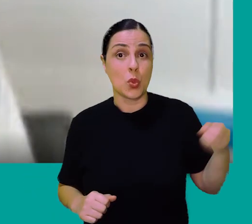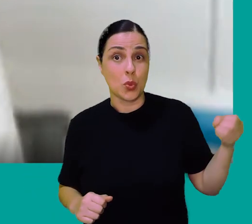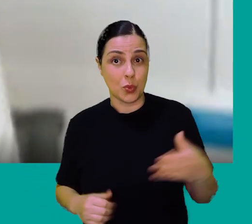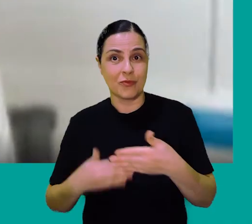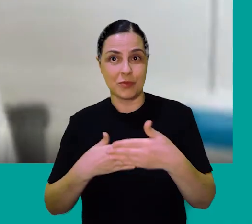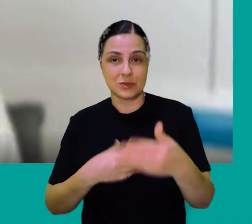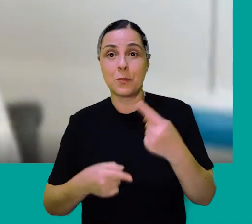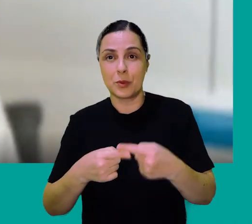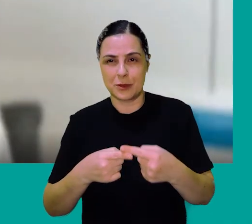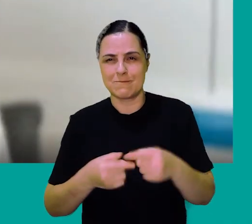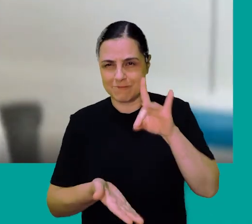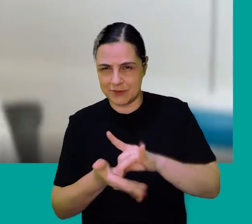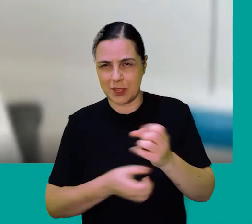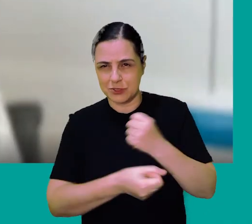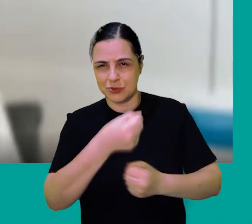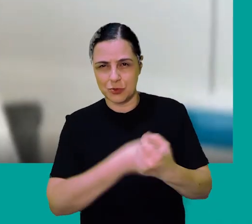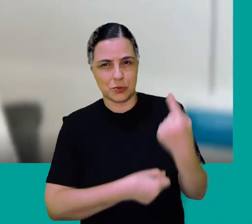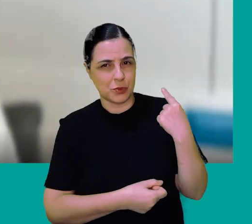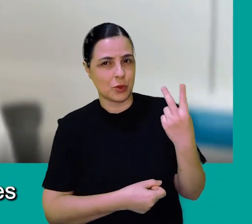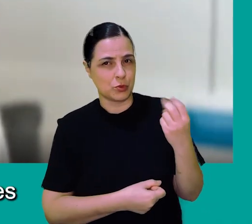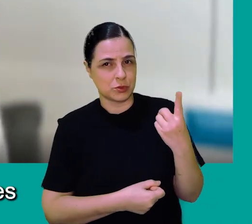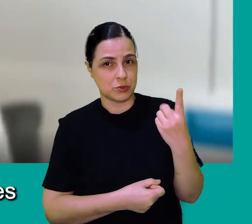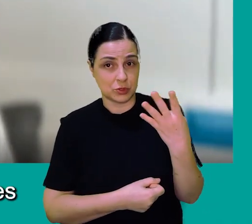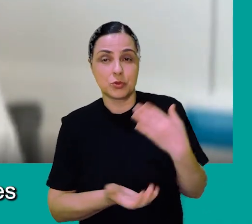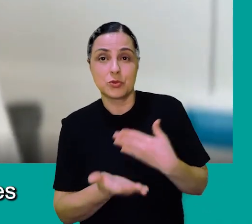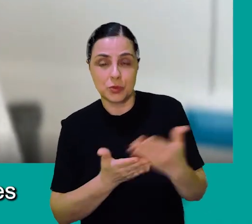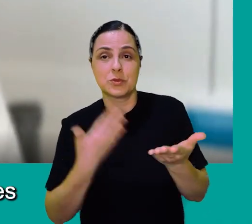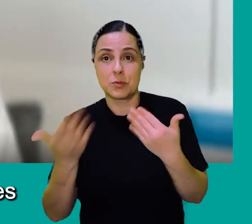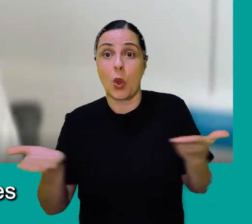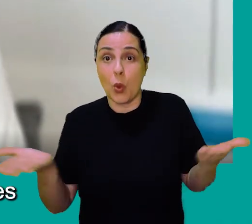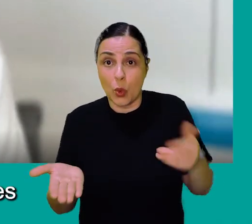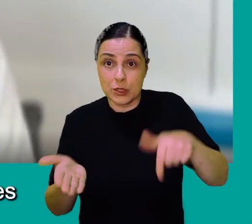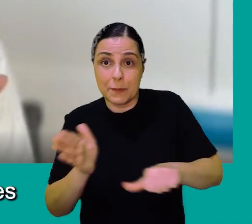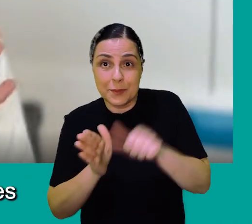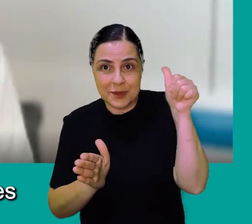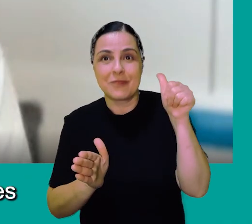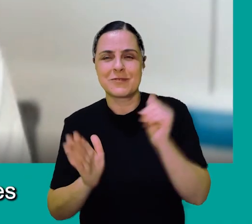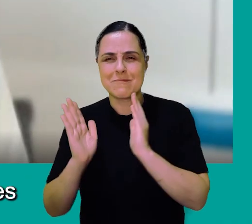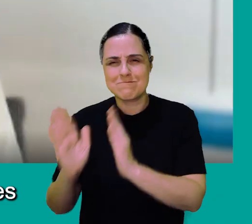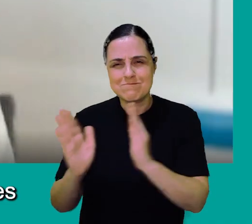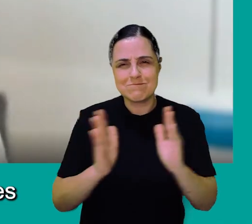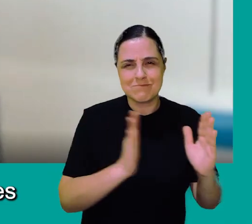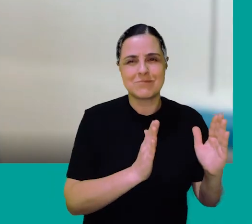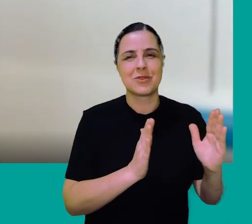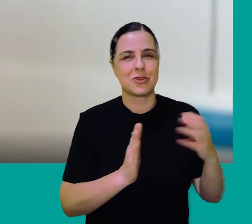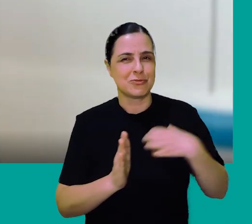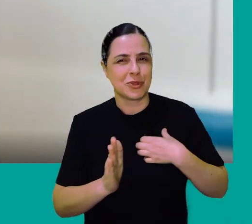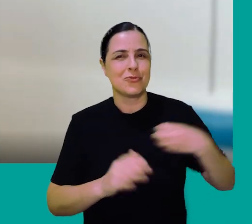nova. Gente, a gente começou a fazer bate-papo em 2014 e é a primeira vez que a gente vai começar uma série nova